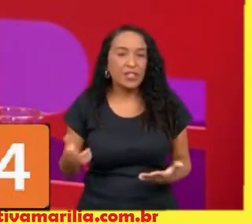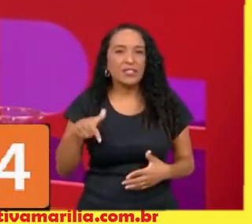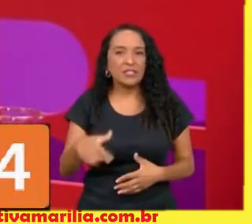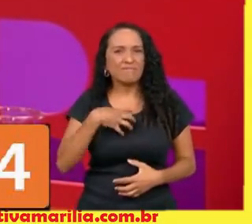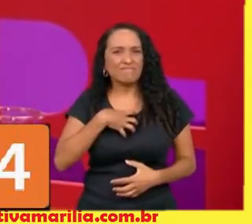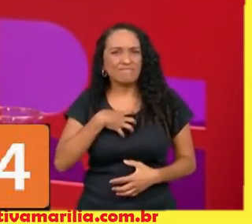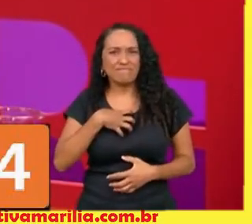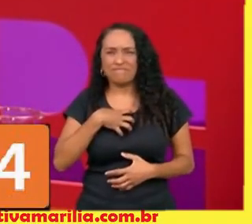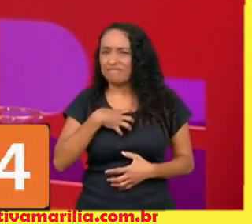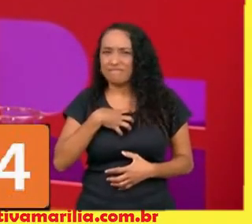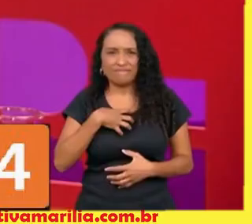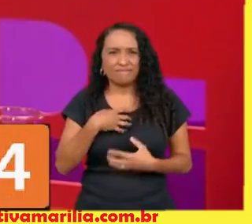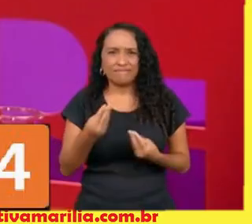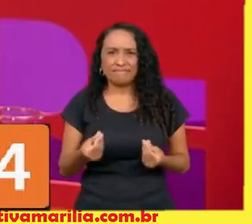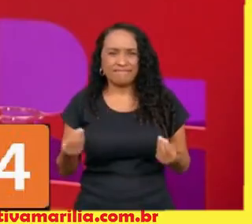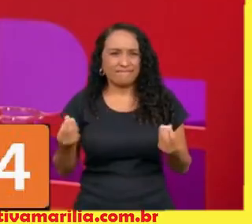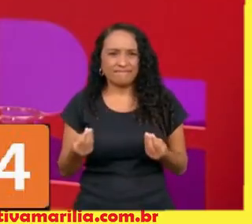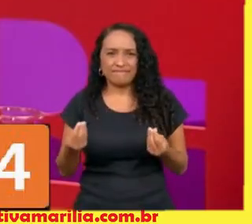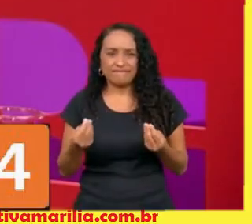deixa muito